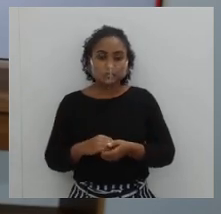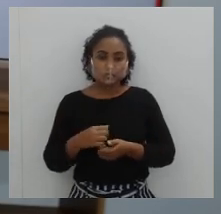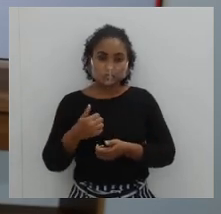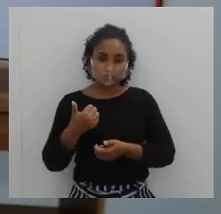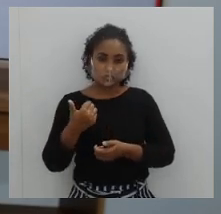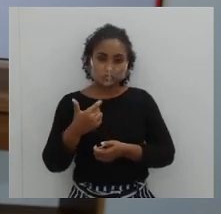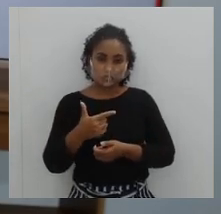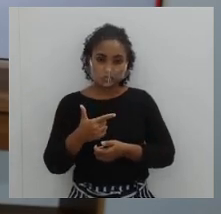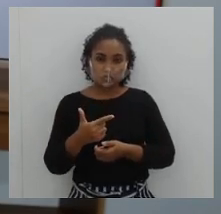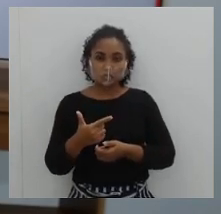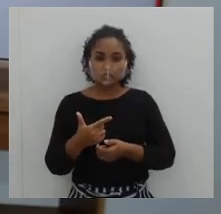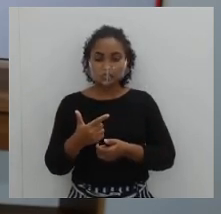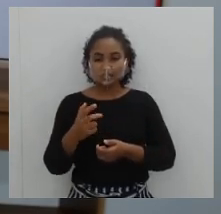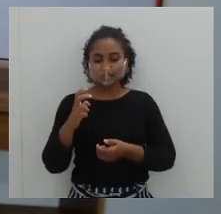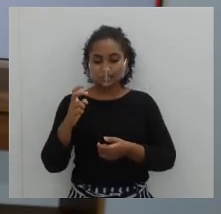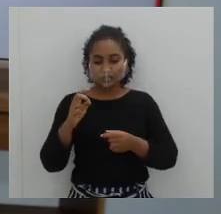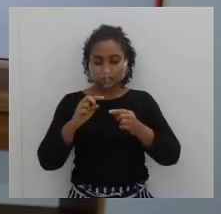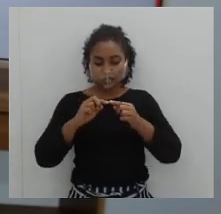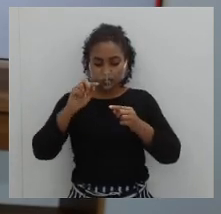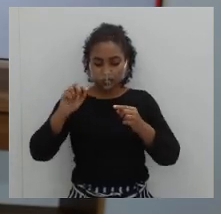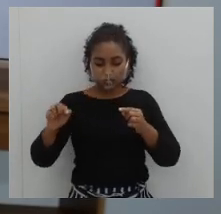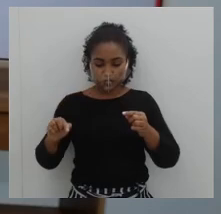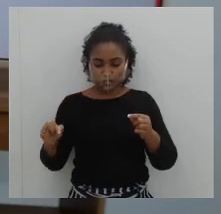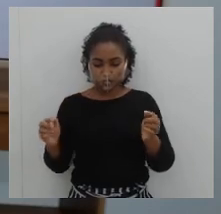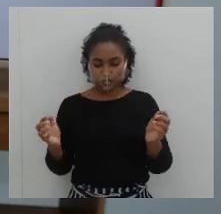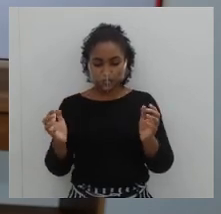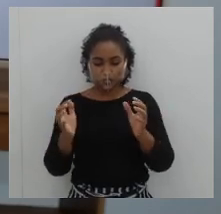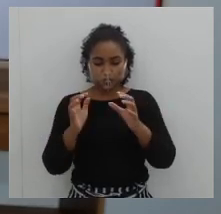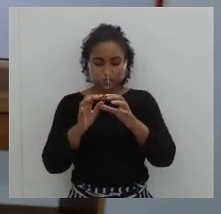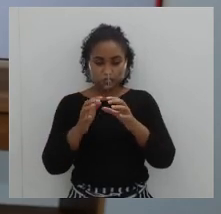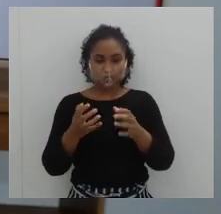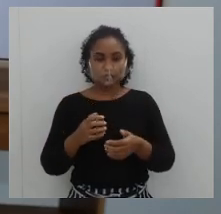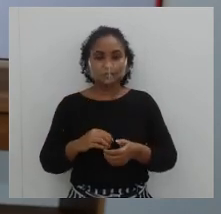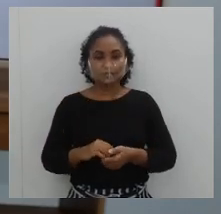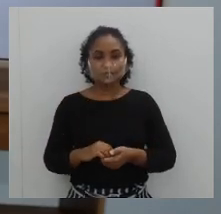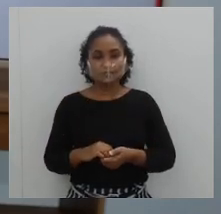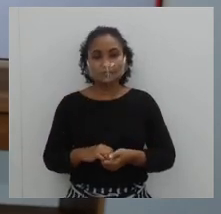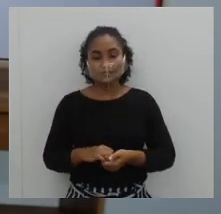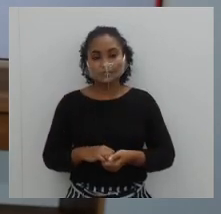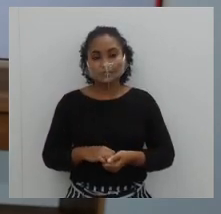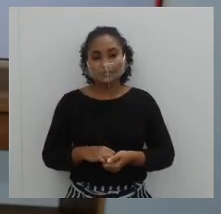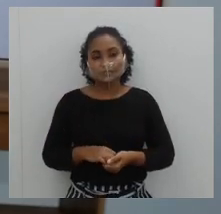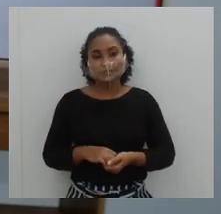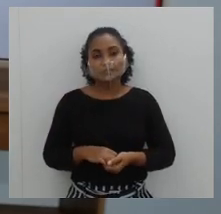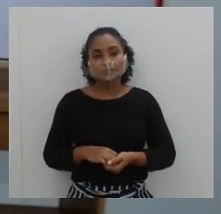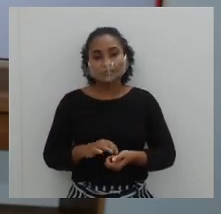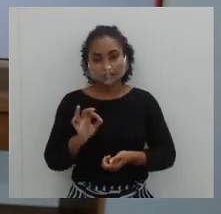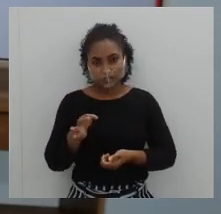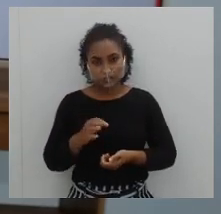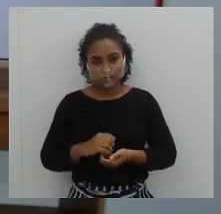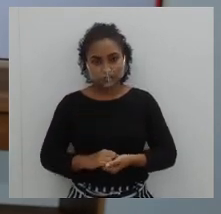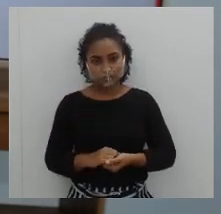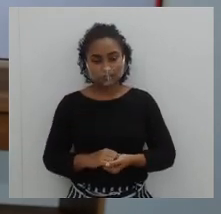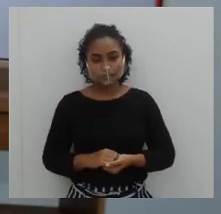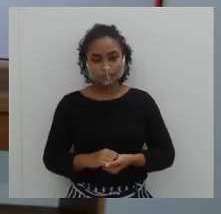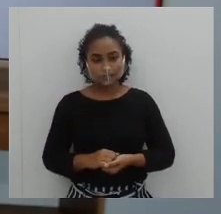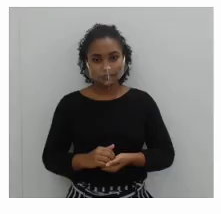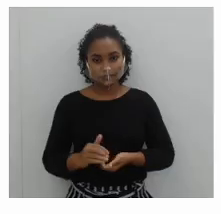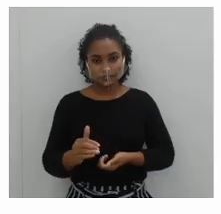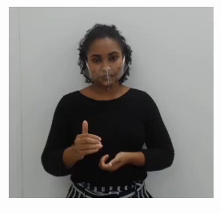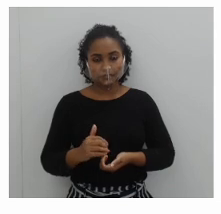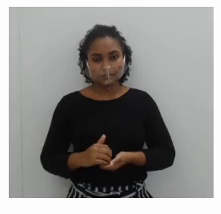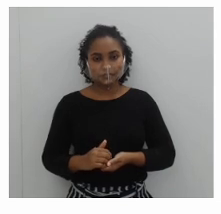pentágonos regulares unidos para fechar o dodecaedro. Correto? Então vamos